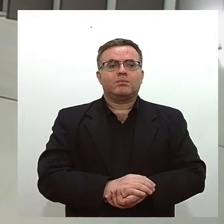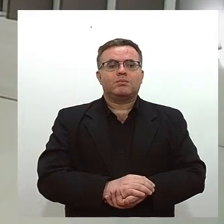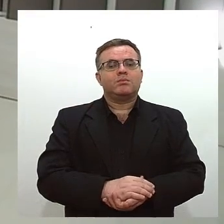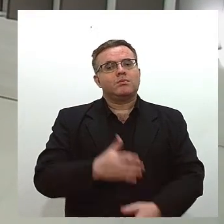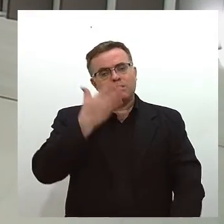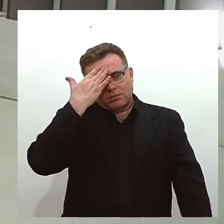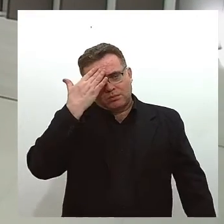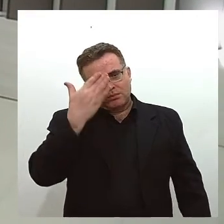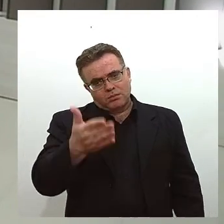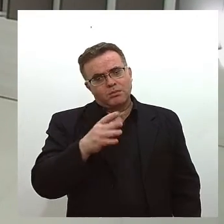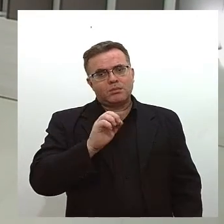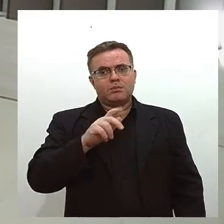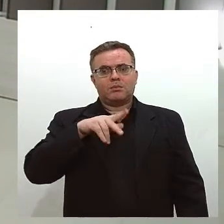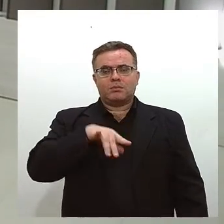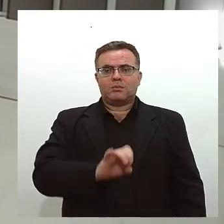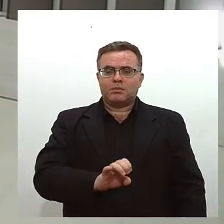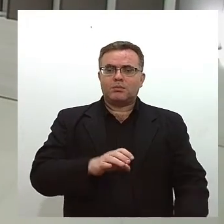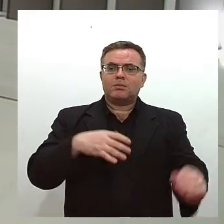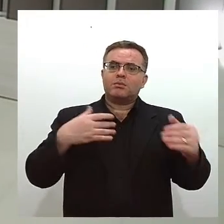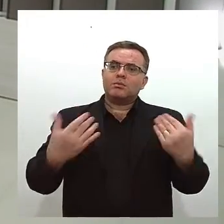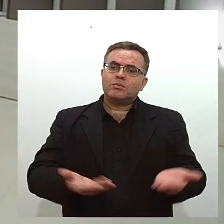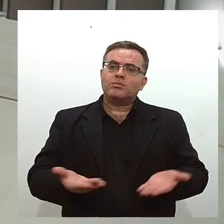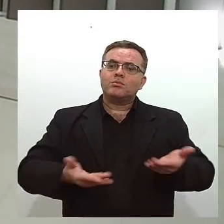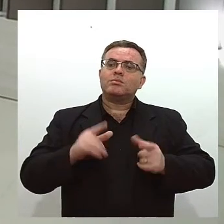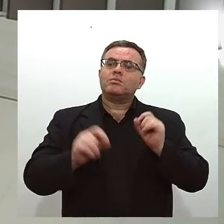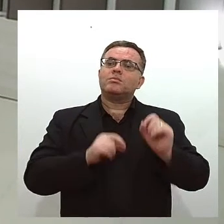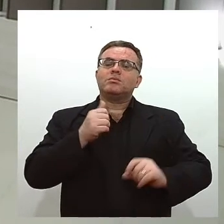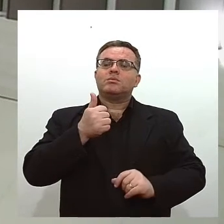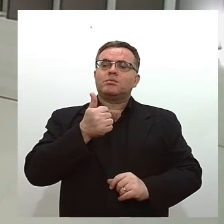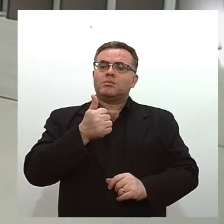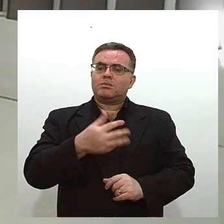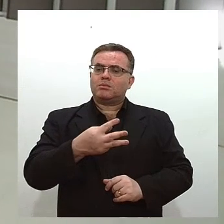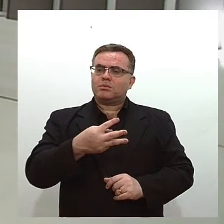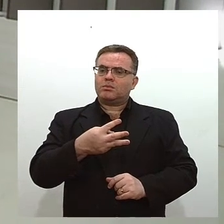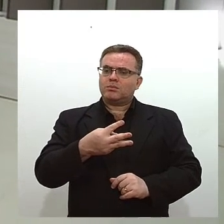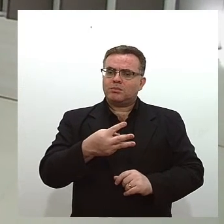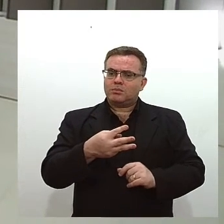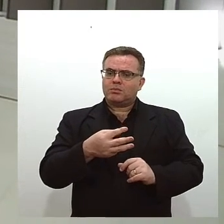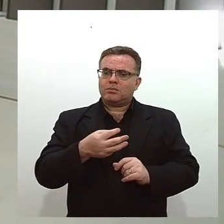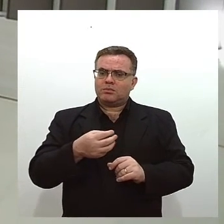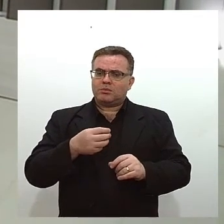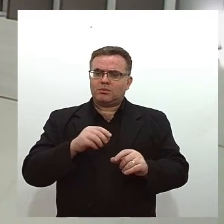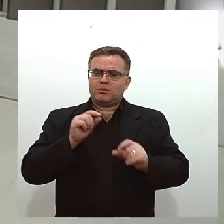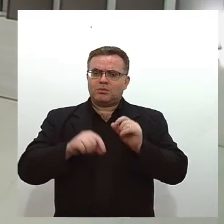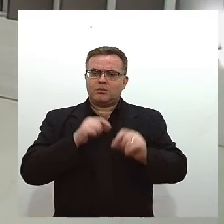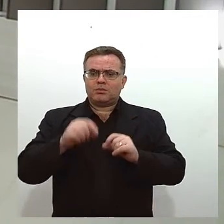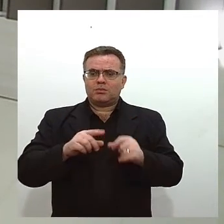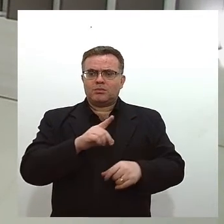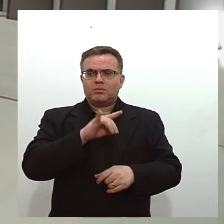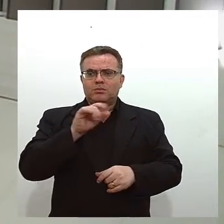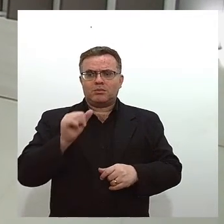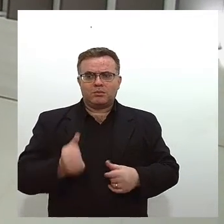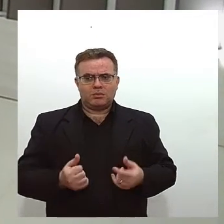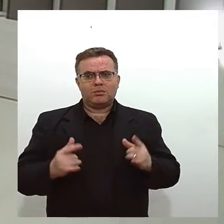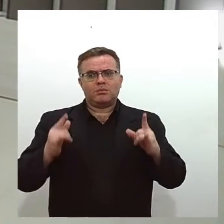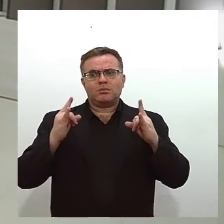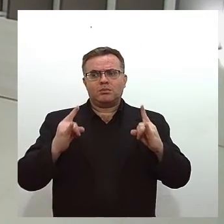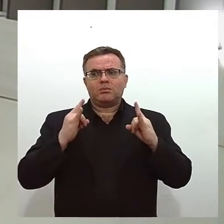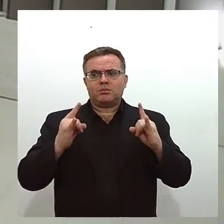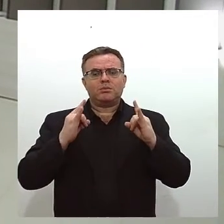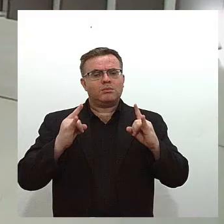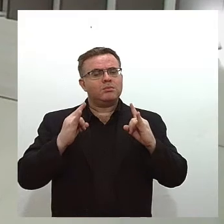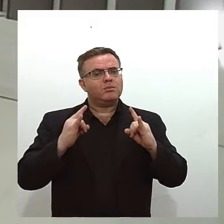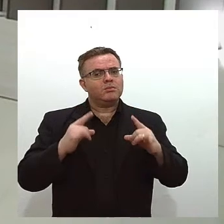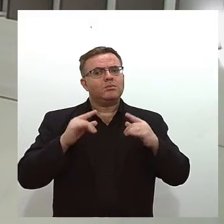Obrigada, Aline Braga, pelas informações. E olha, hoje, 13 de julho, é comemorado o Dia do Rock. Para celebrar a data e também marcar